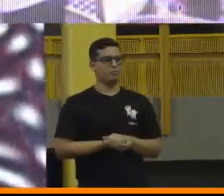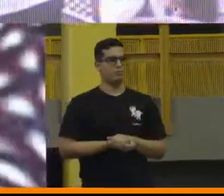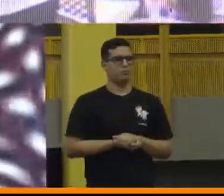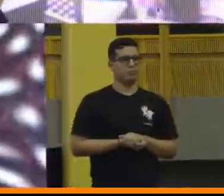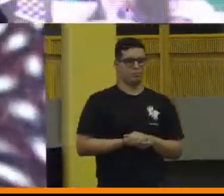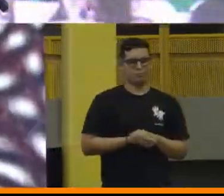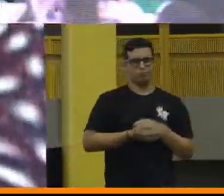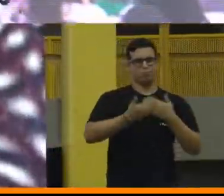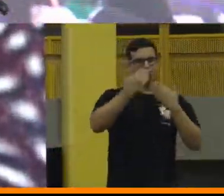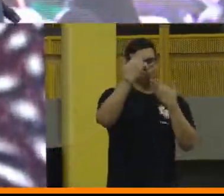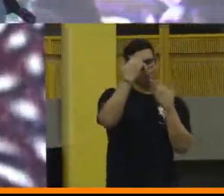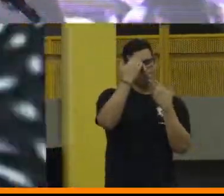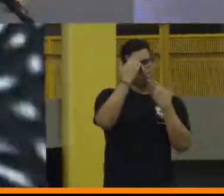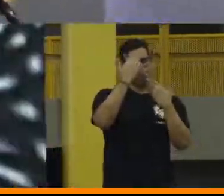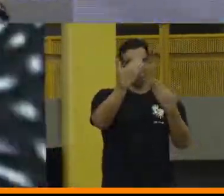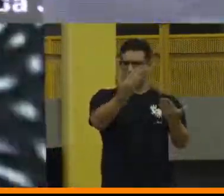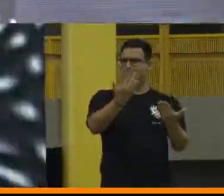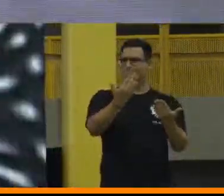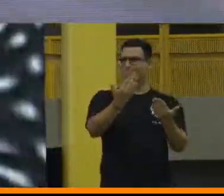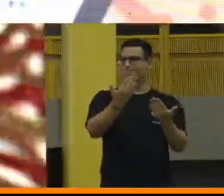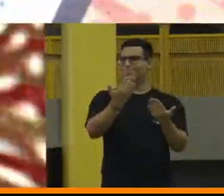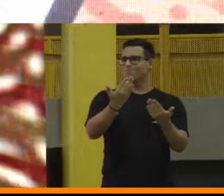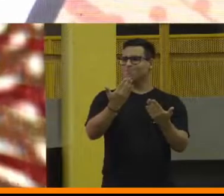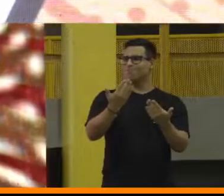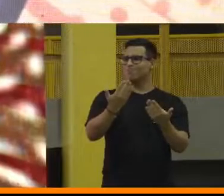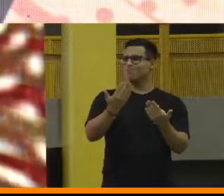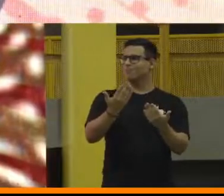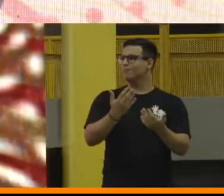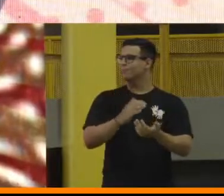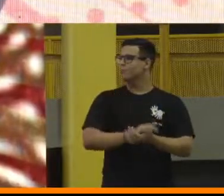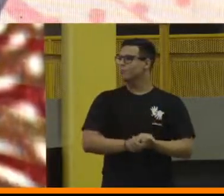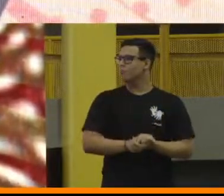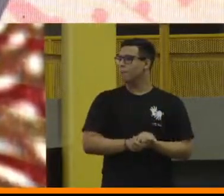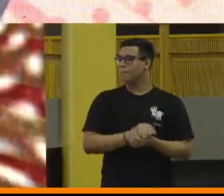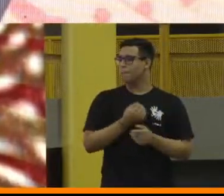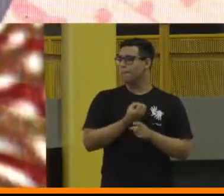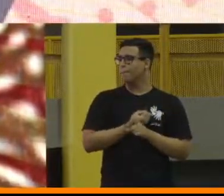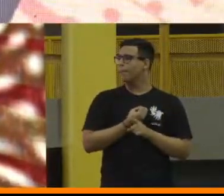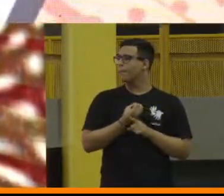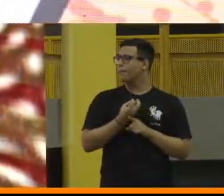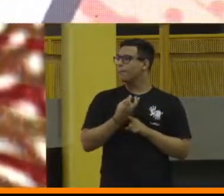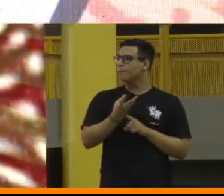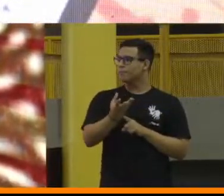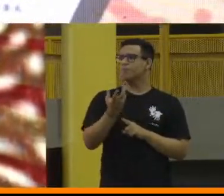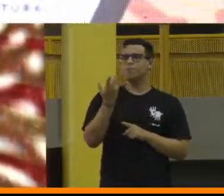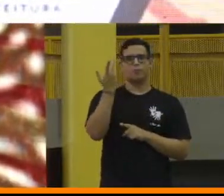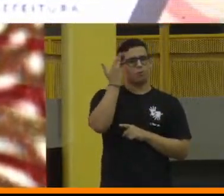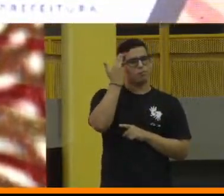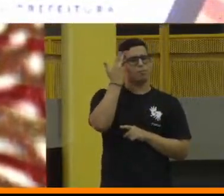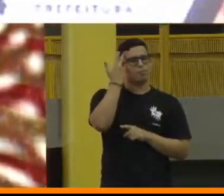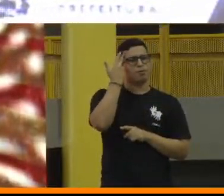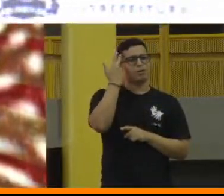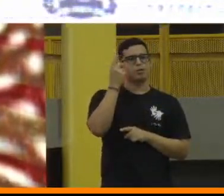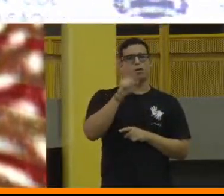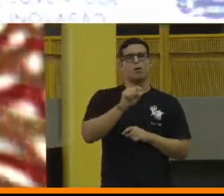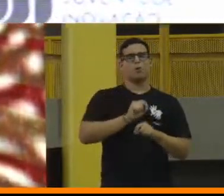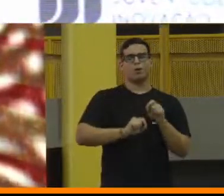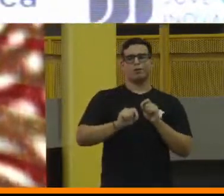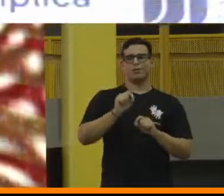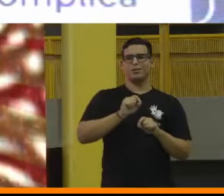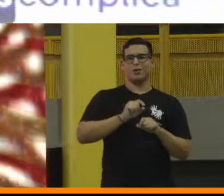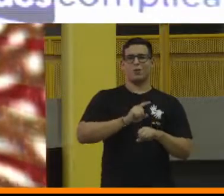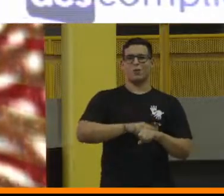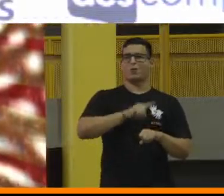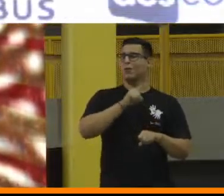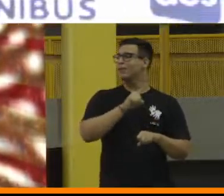Muito obrigado aqui pela gentileza de vocês. E física, geralmente costuma ser aquela